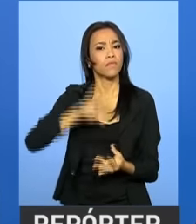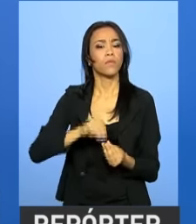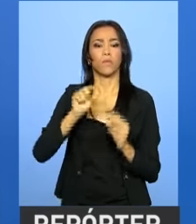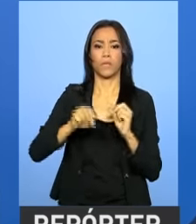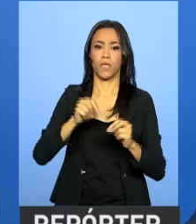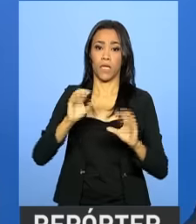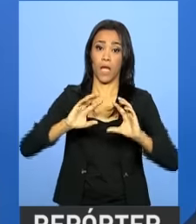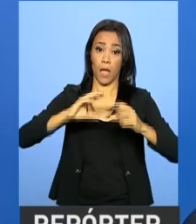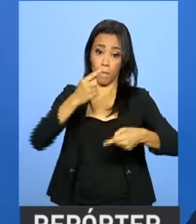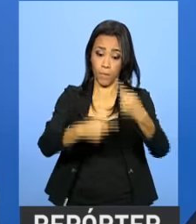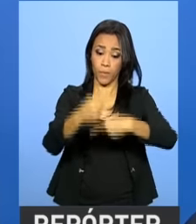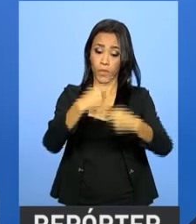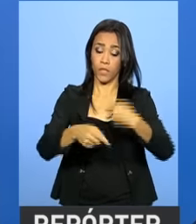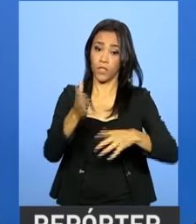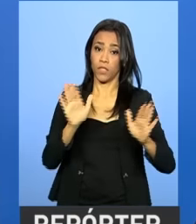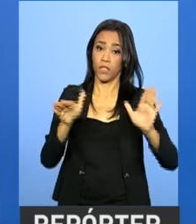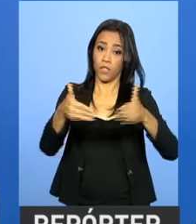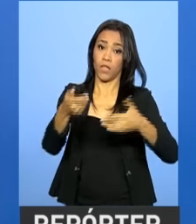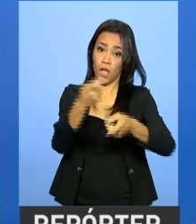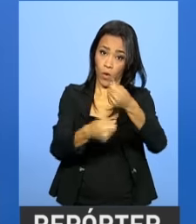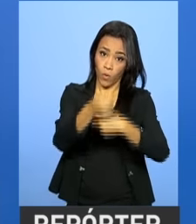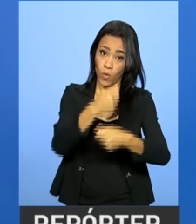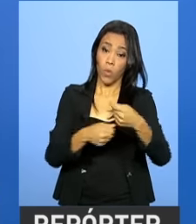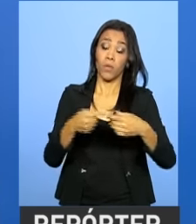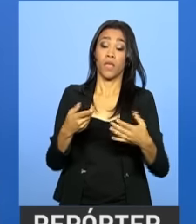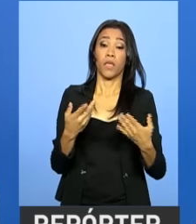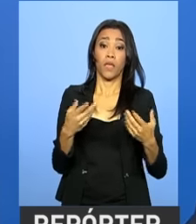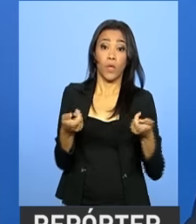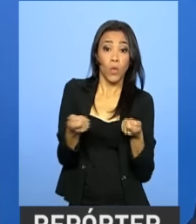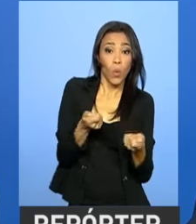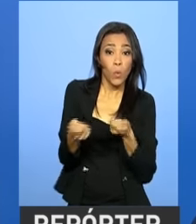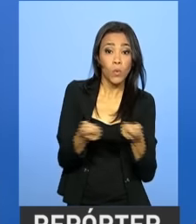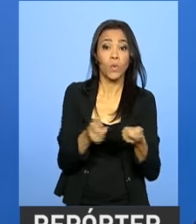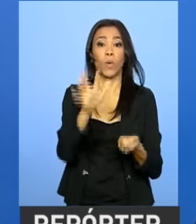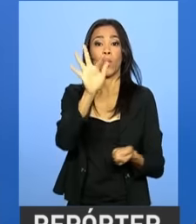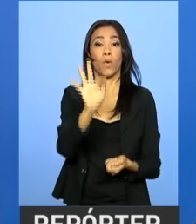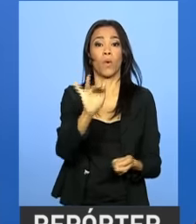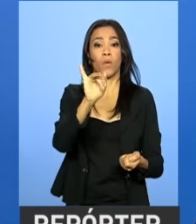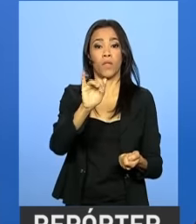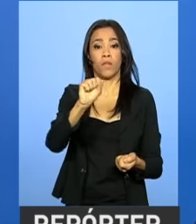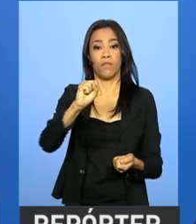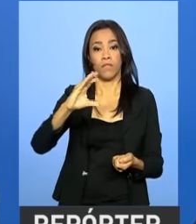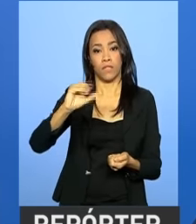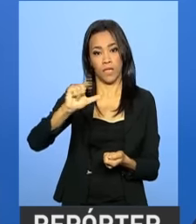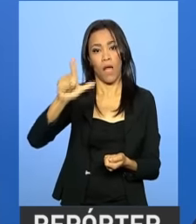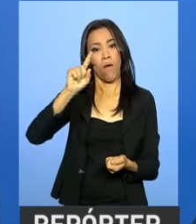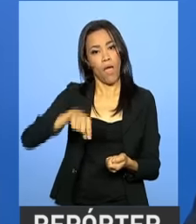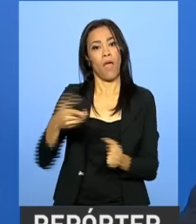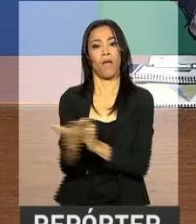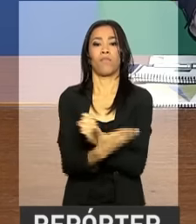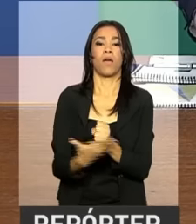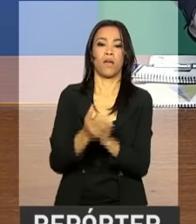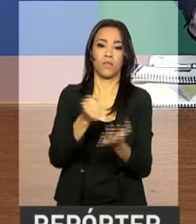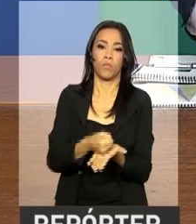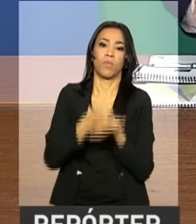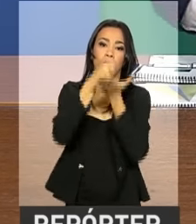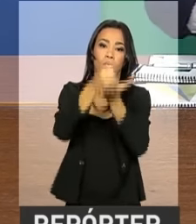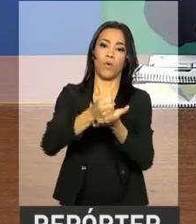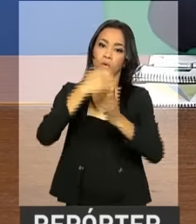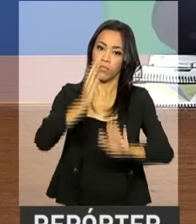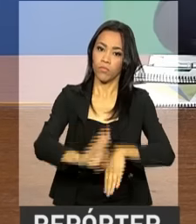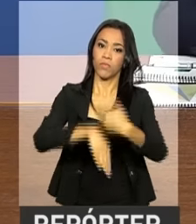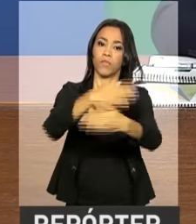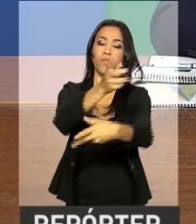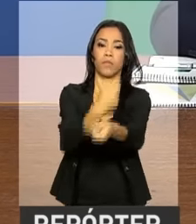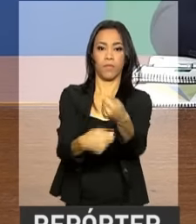de que a estabilização fiscal é a base, né, do desenvolvimento econômico. O ministro Diogo